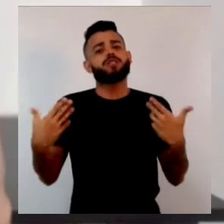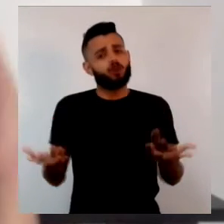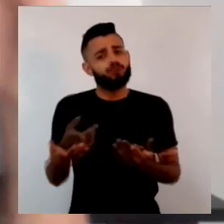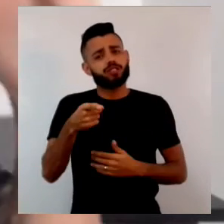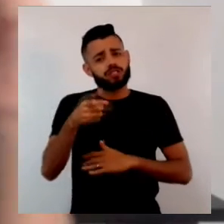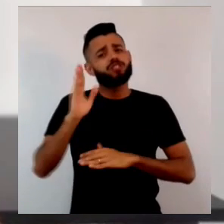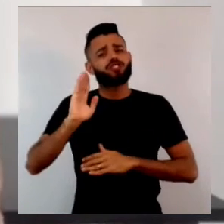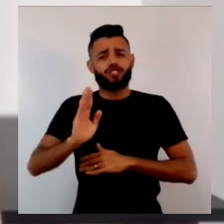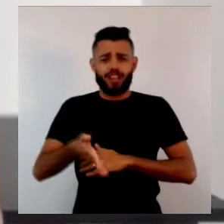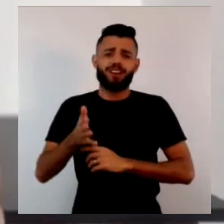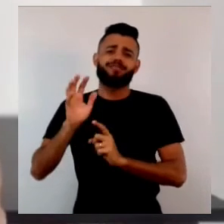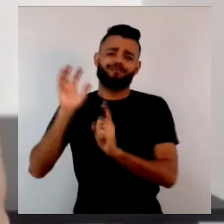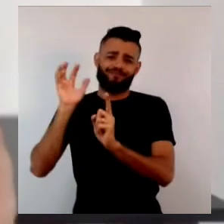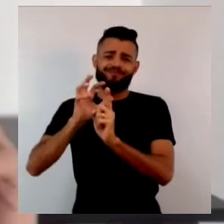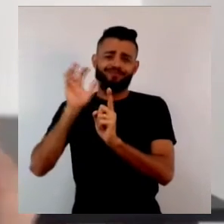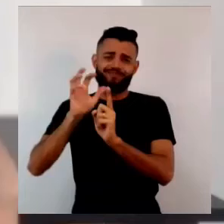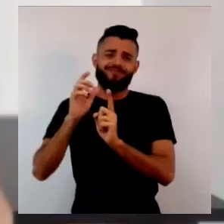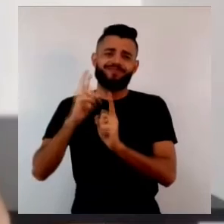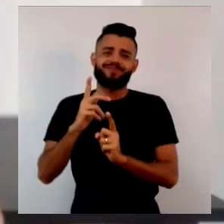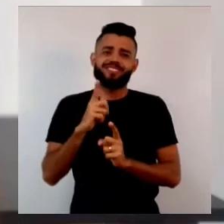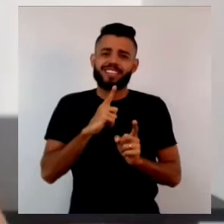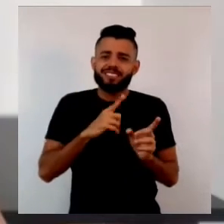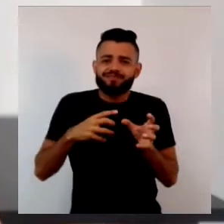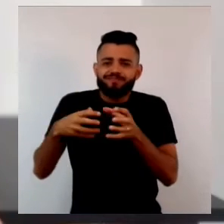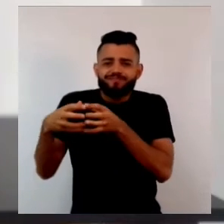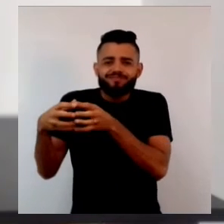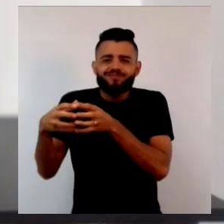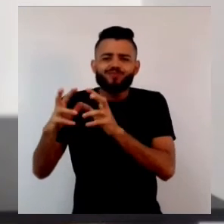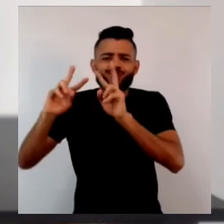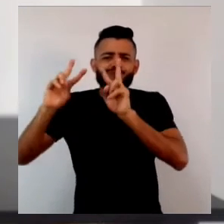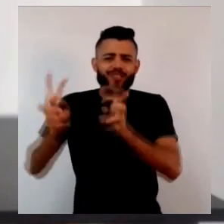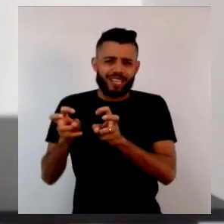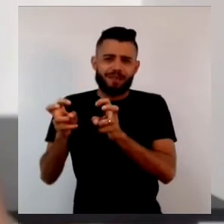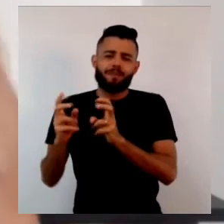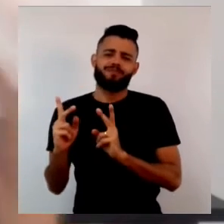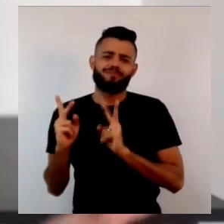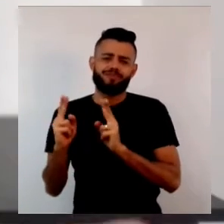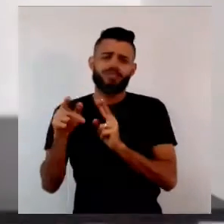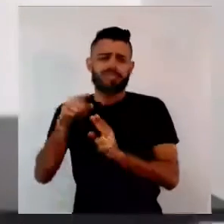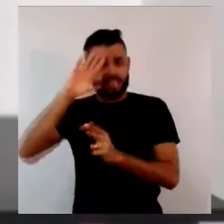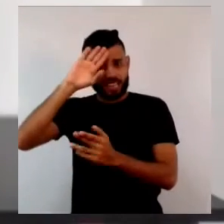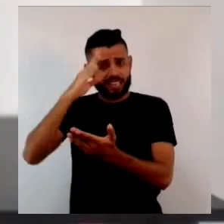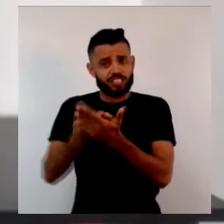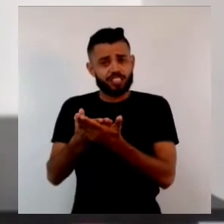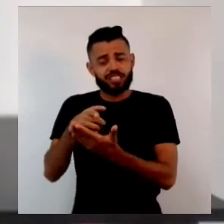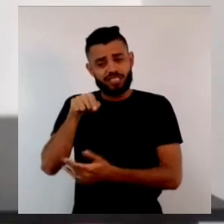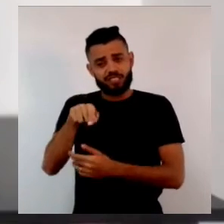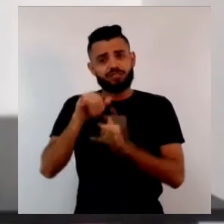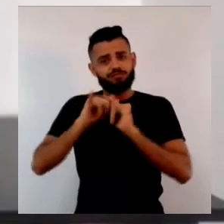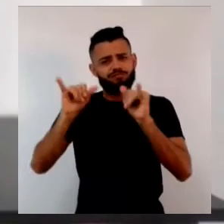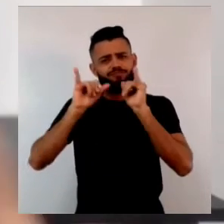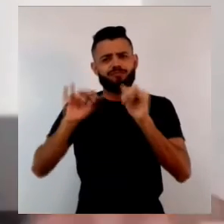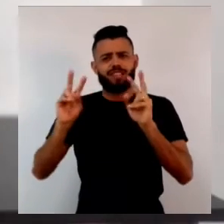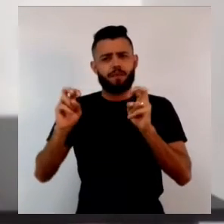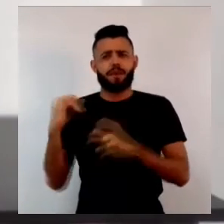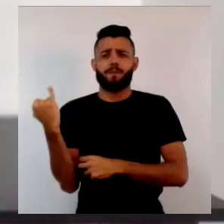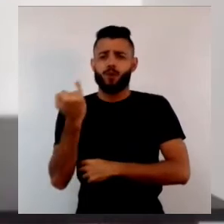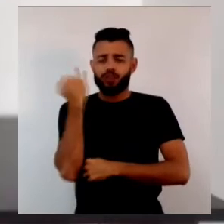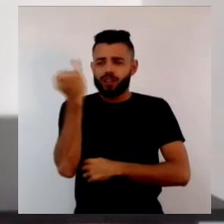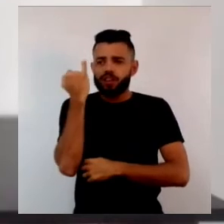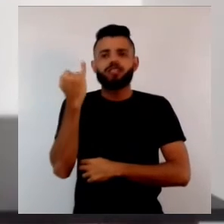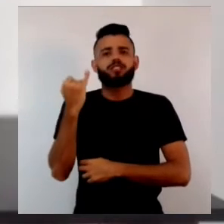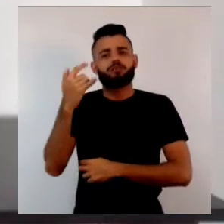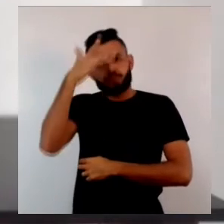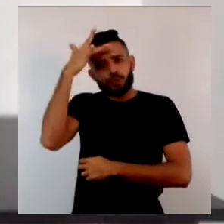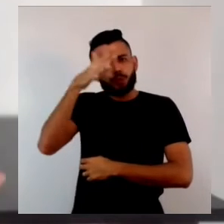particiona um pedaço da realidade com um recorte que você acredita que é importante para o seu público, para o seu modelo de negócio,